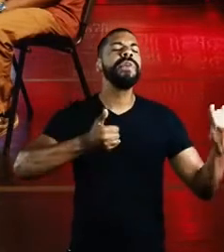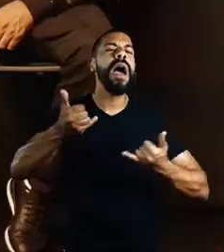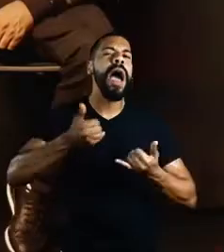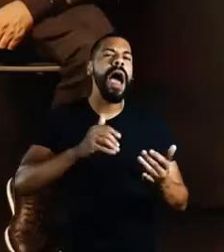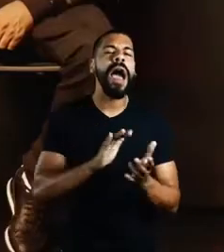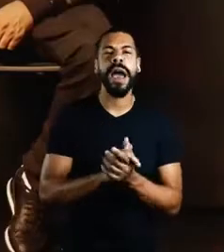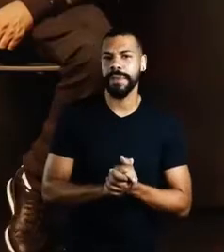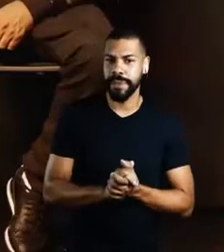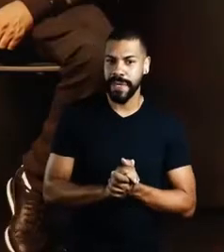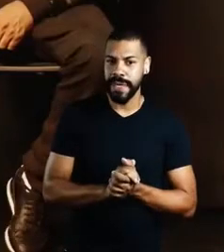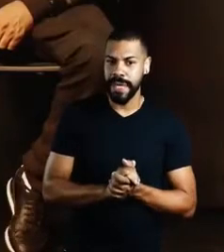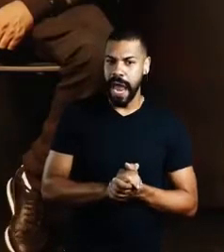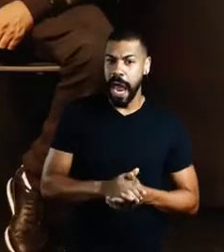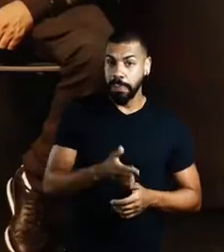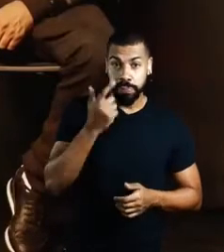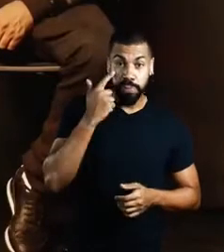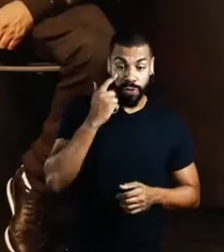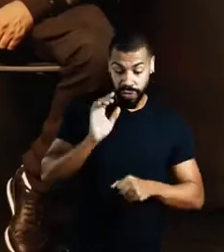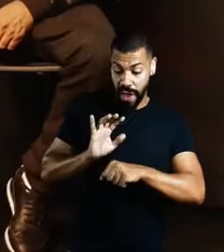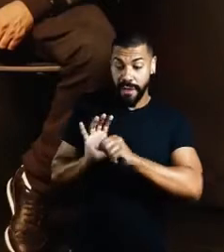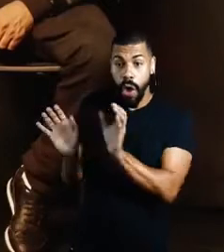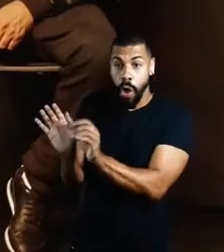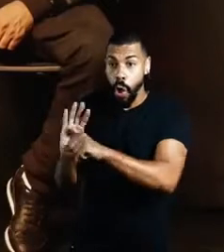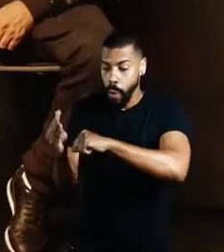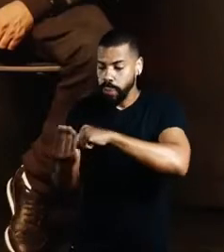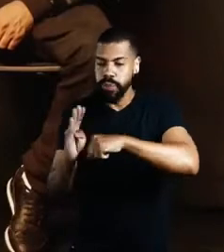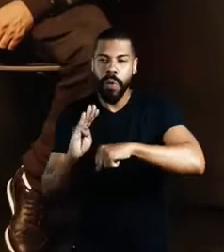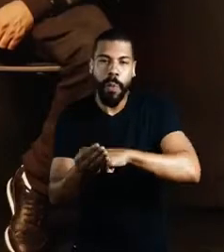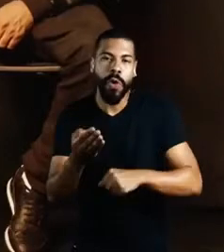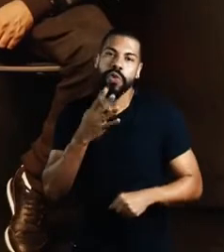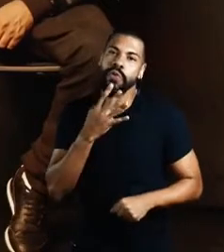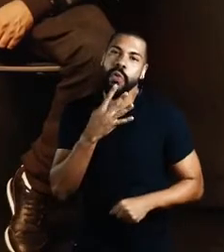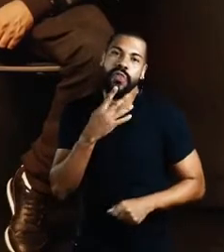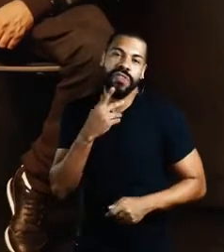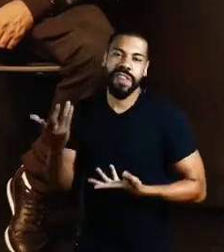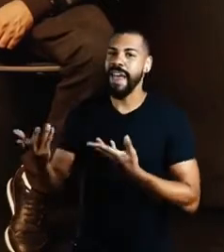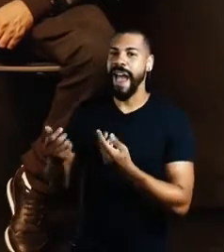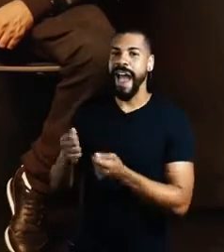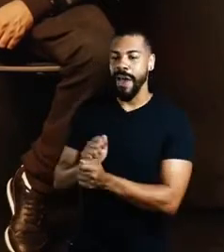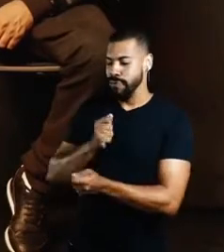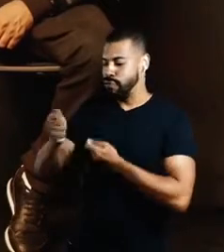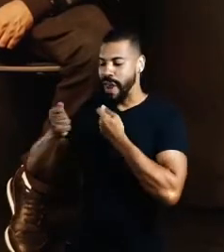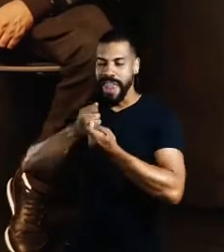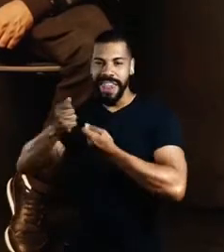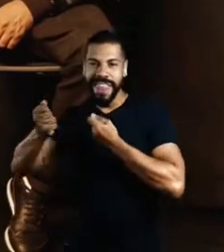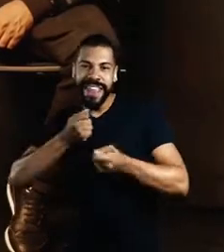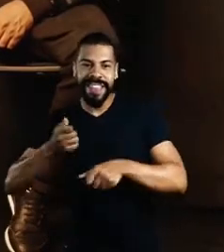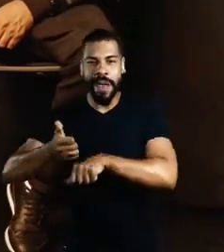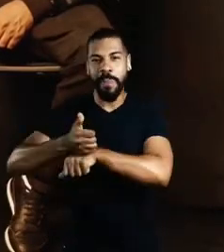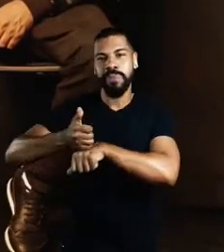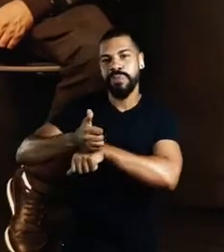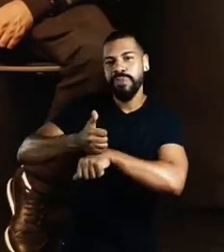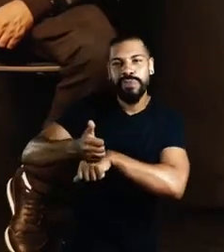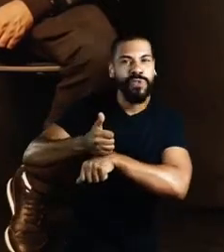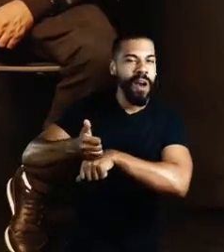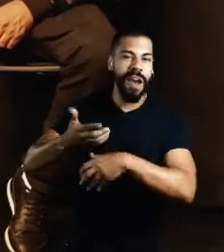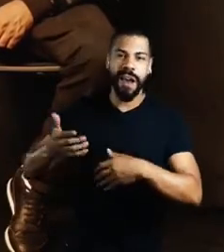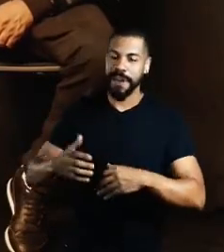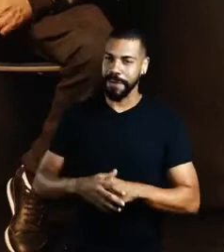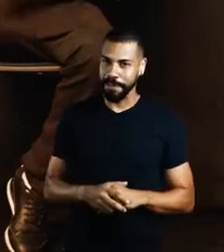atrair, como a gente, que nem o Crim falou, a gente estava aqui no bairro, a gente conhecia muito jornalista, entendeu? Pessoas que trabalhavam em